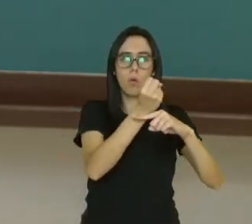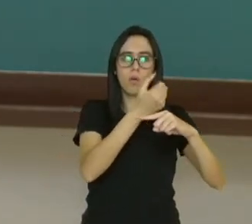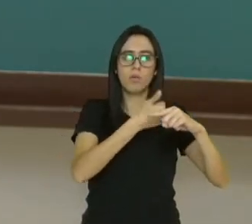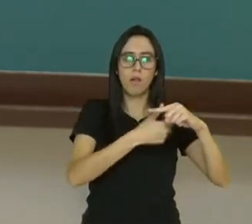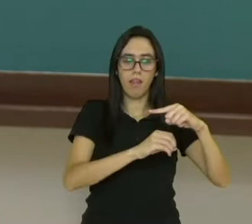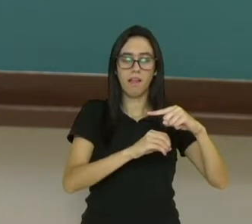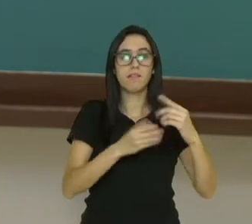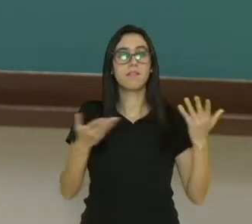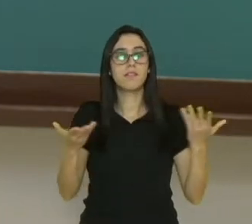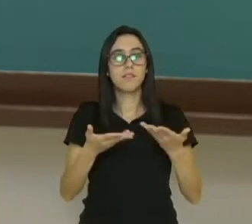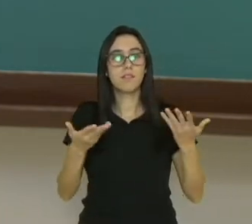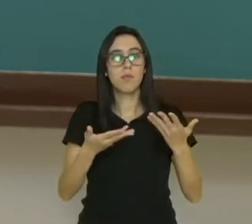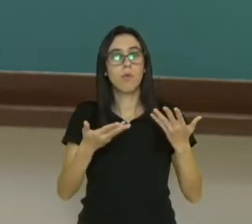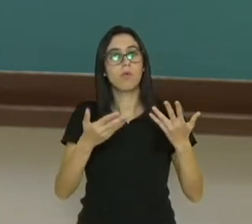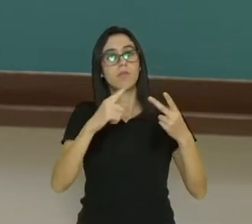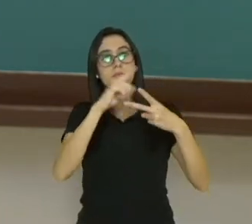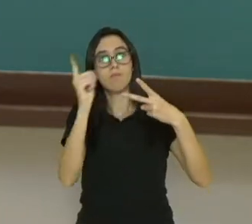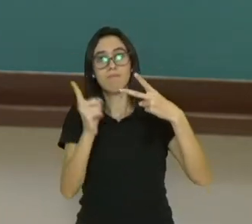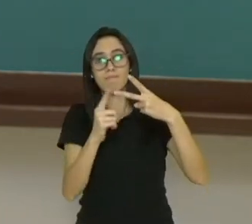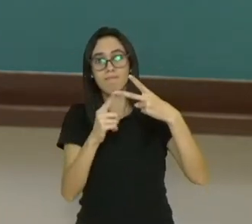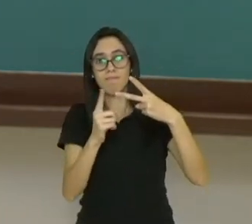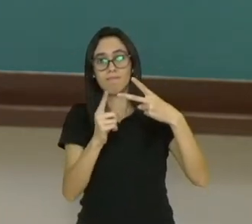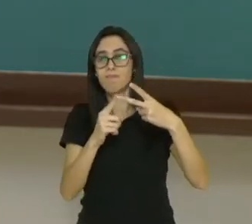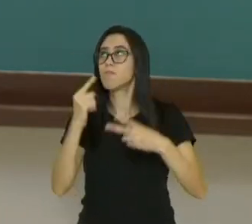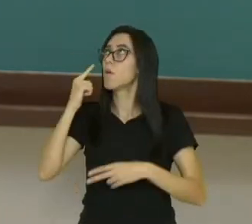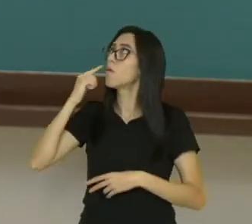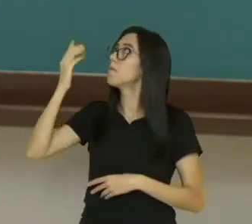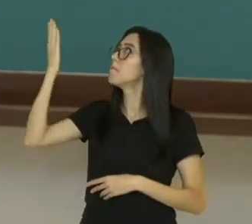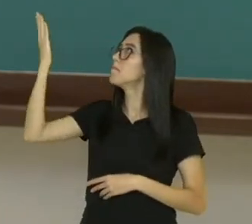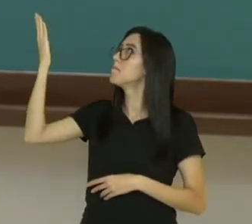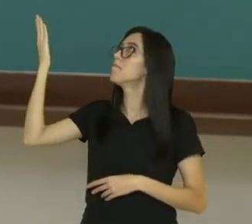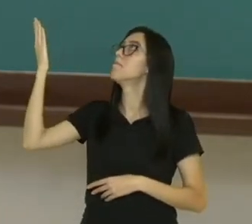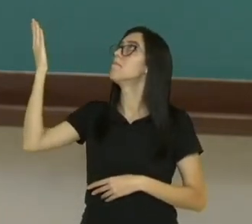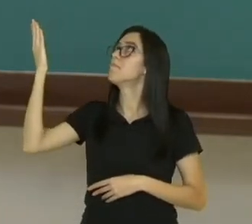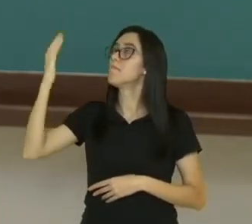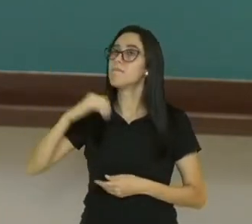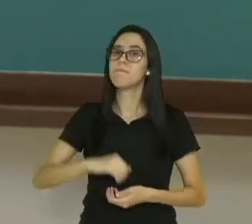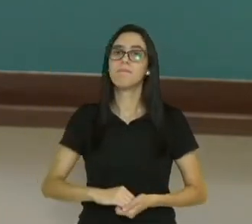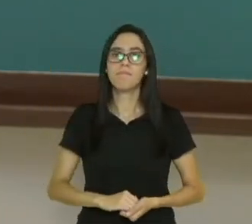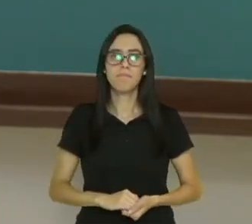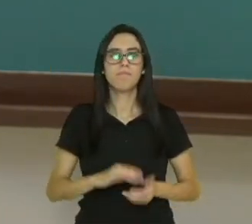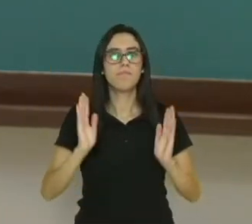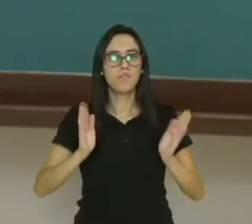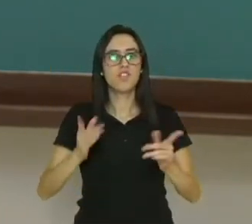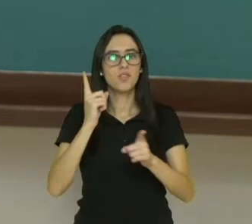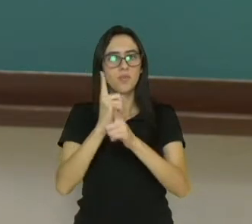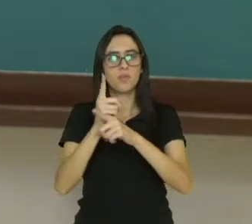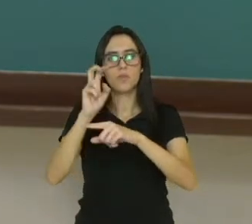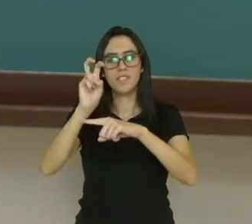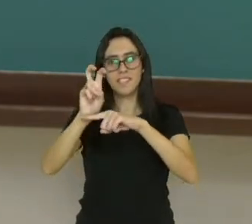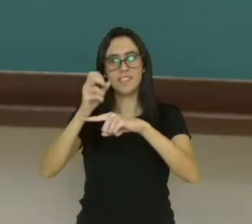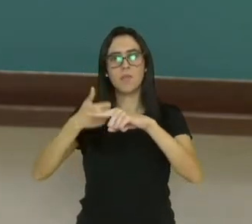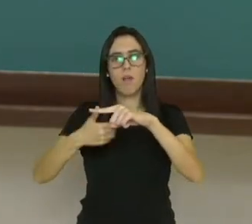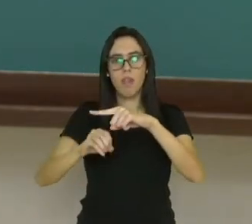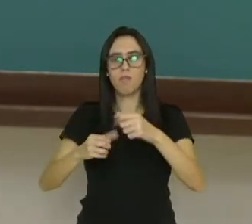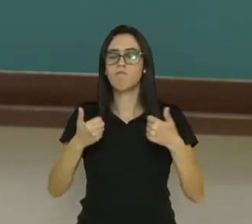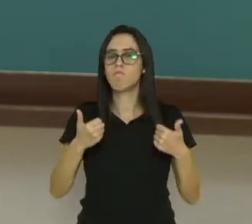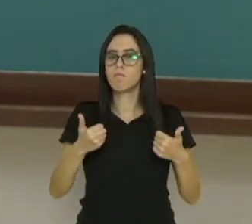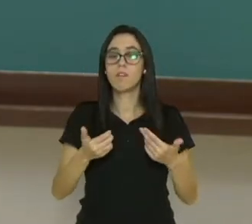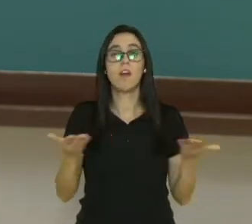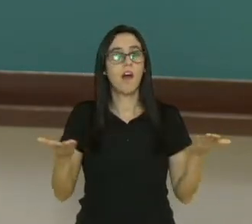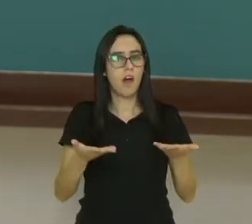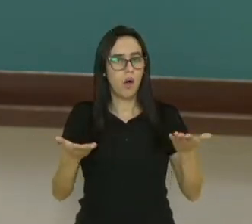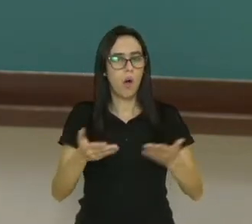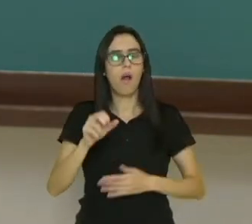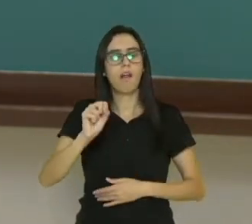parte. 2 vezes 5 vai dar 10, 1 vezes 5, 5. Encontrei as duas frações equivalentes. Agora sim,